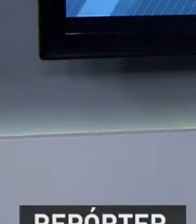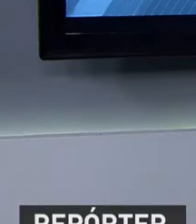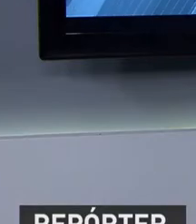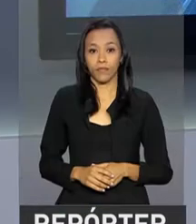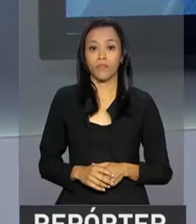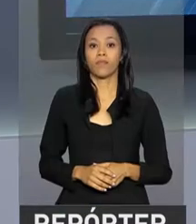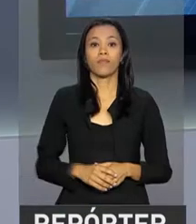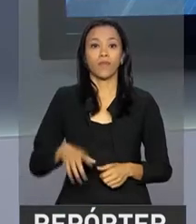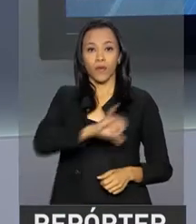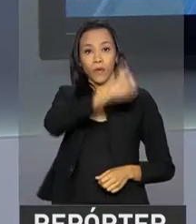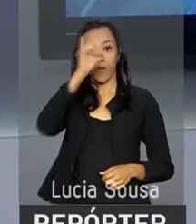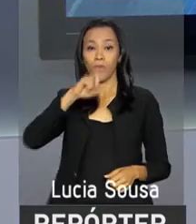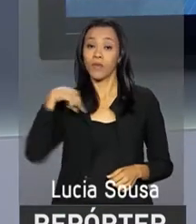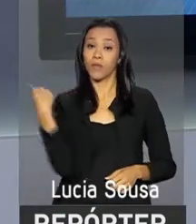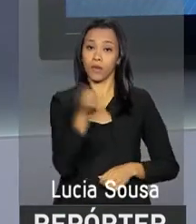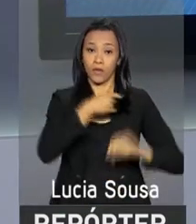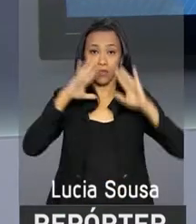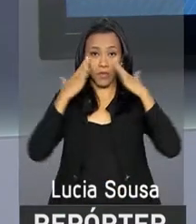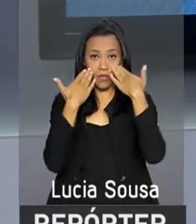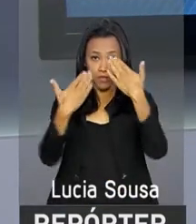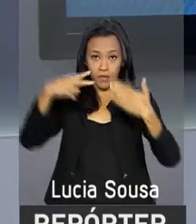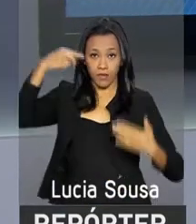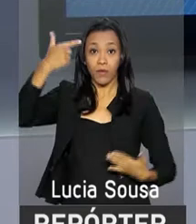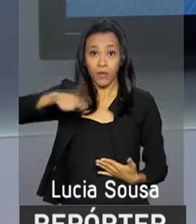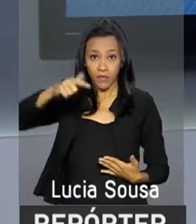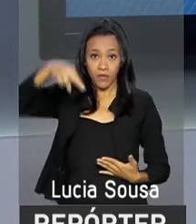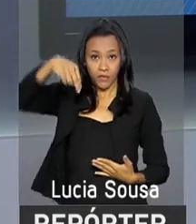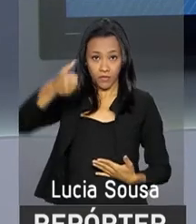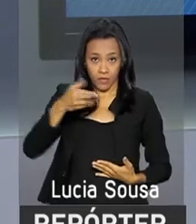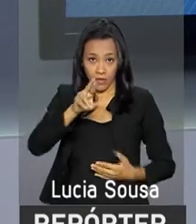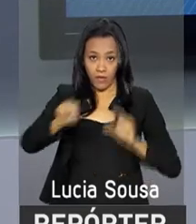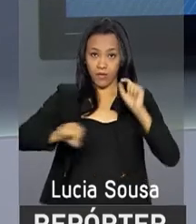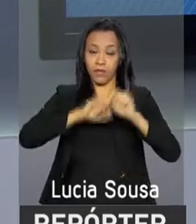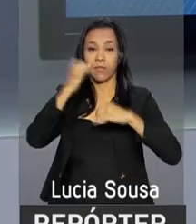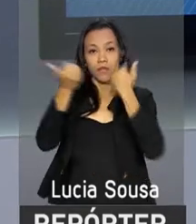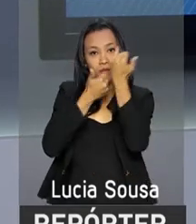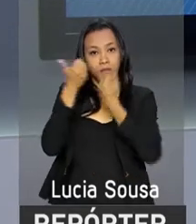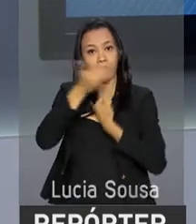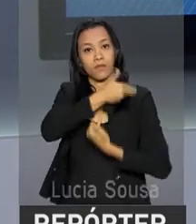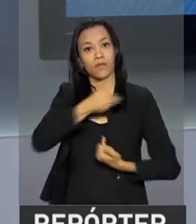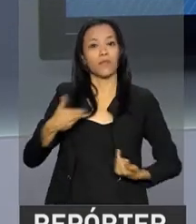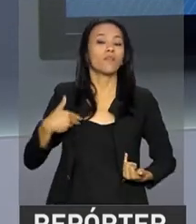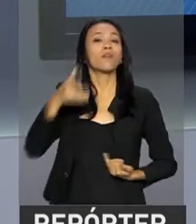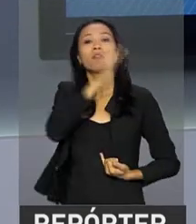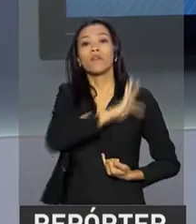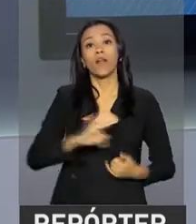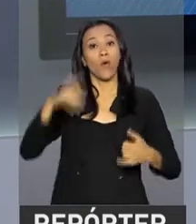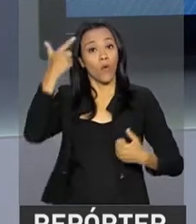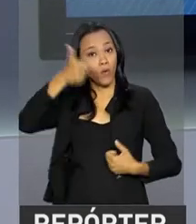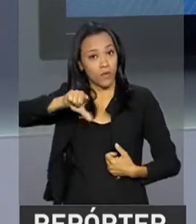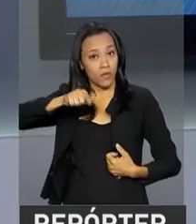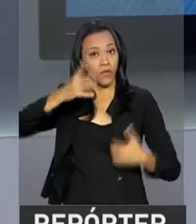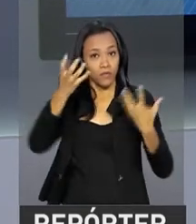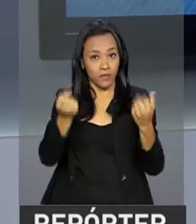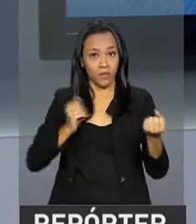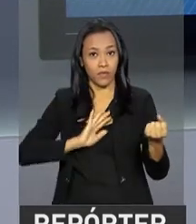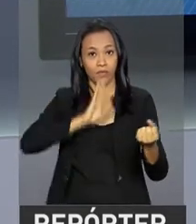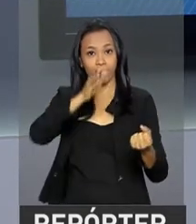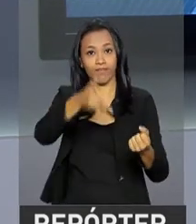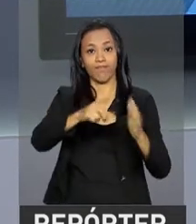olá estamos de volta com o repórter nbr com as notícias do governo federal e nós vamos novamente até o palácio do planalto